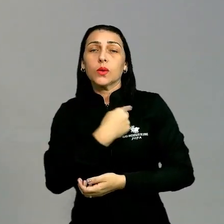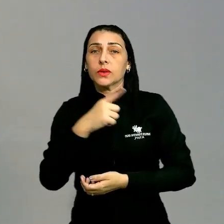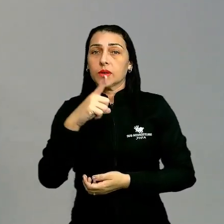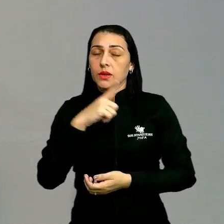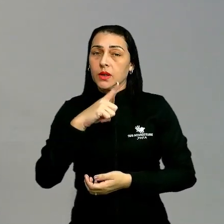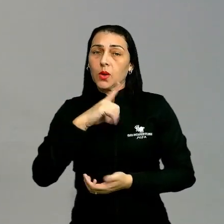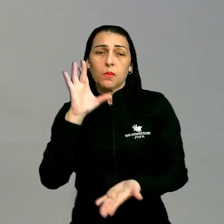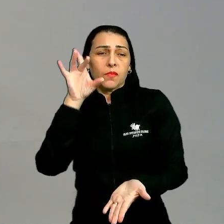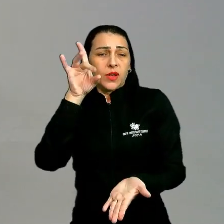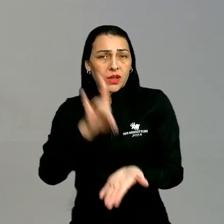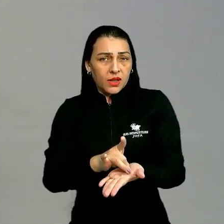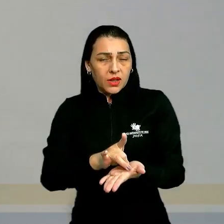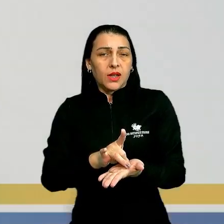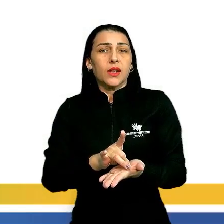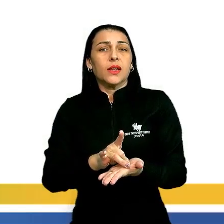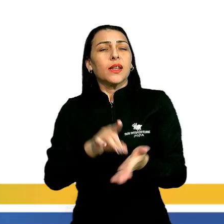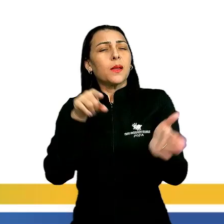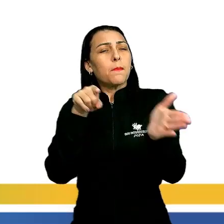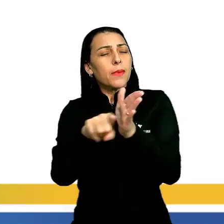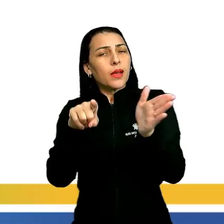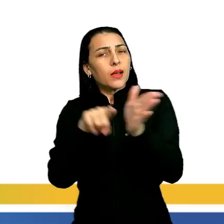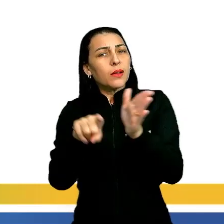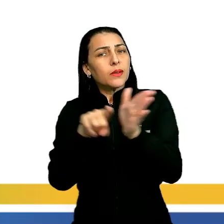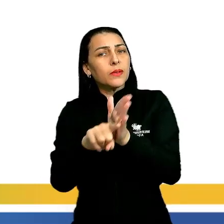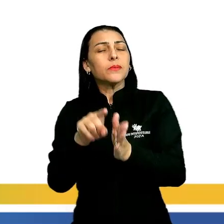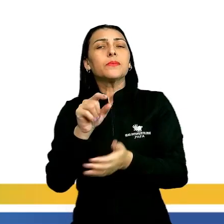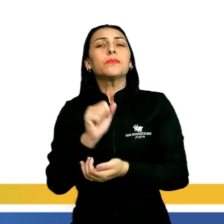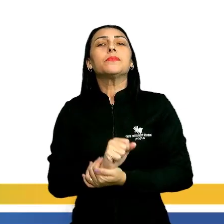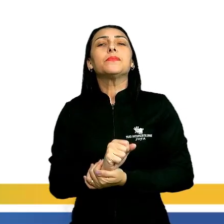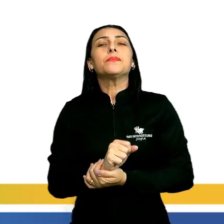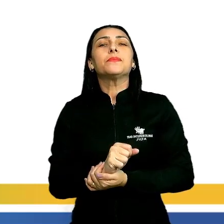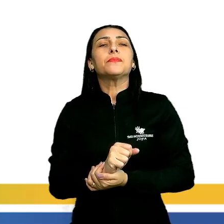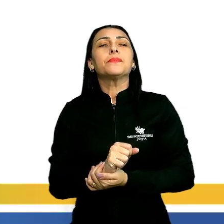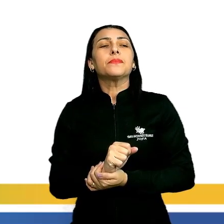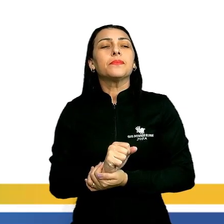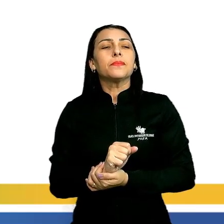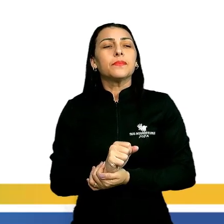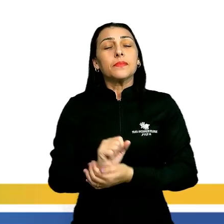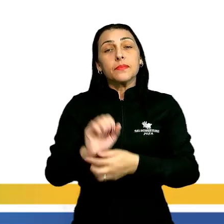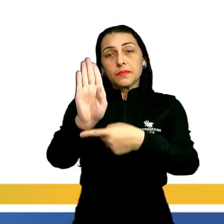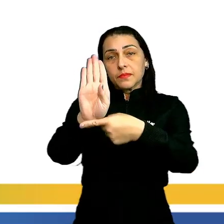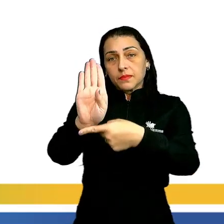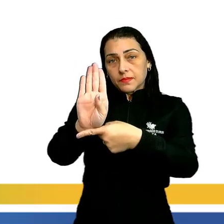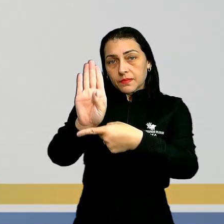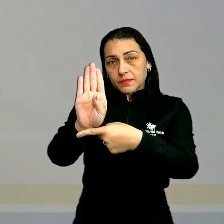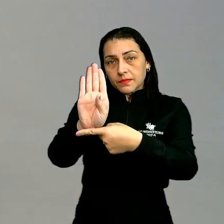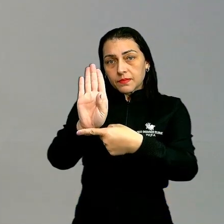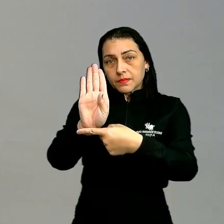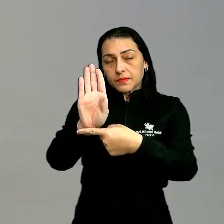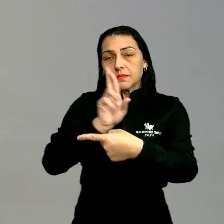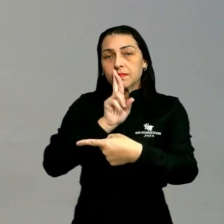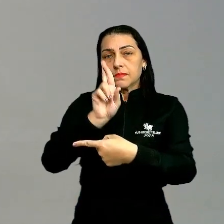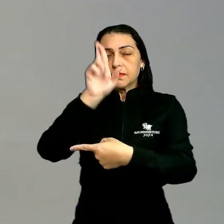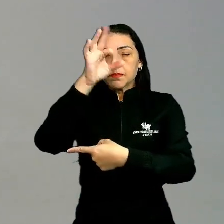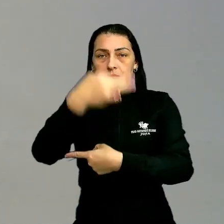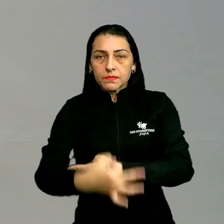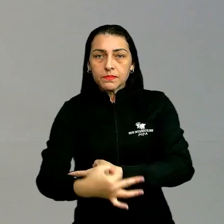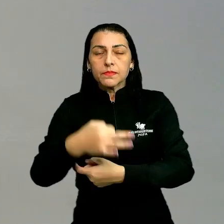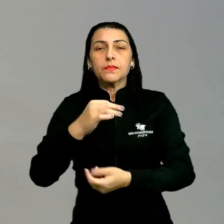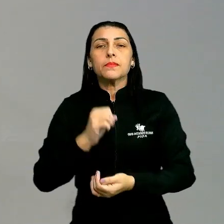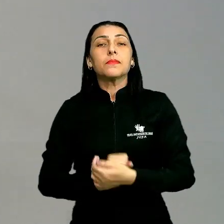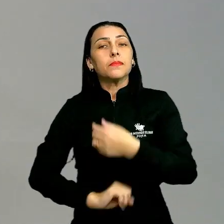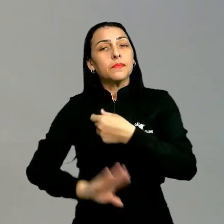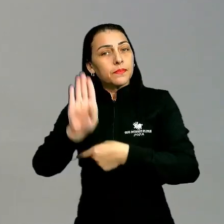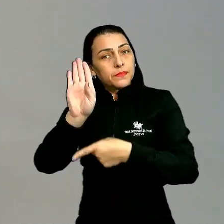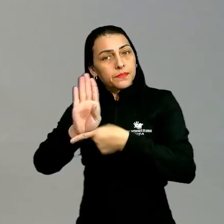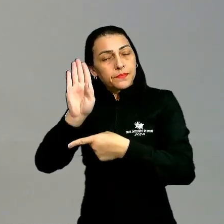aí como verdadeiro nesse momento? Nós vamos ter como verdadeiro aí a nossa letra B. Então, a